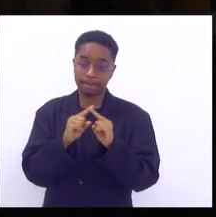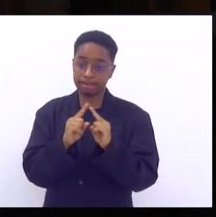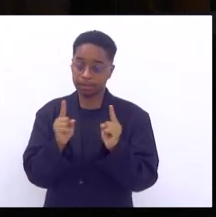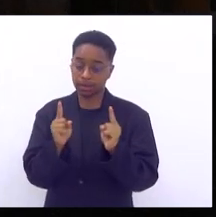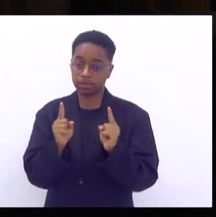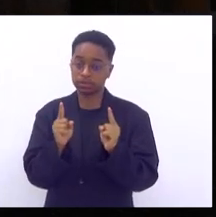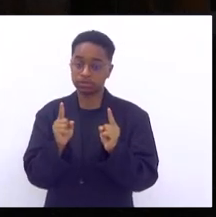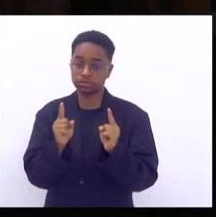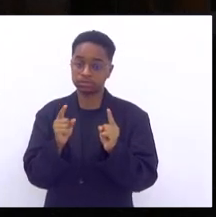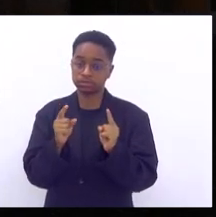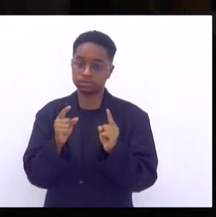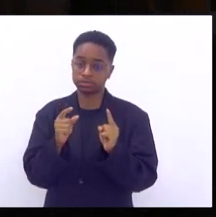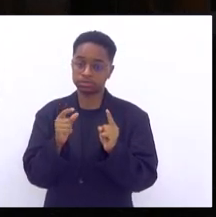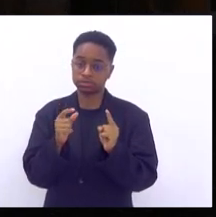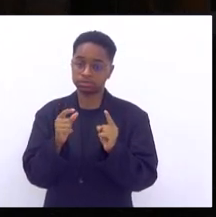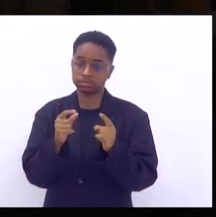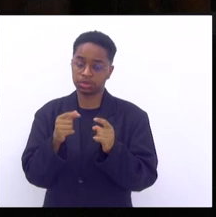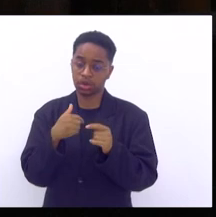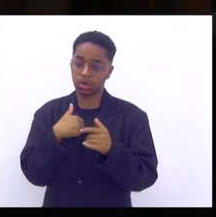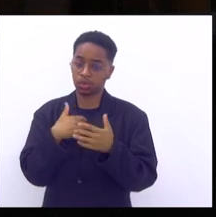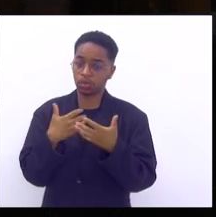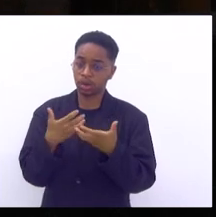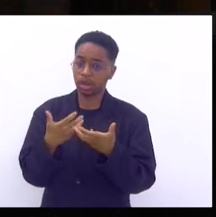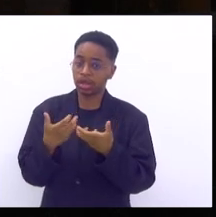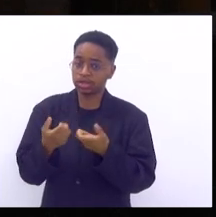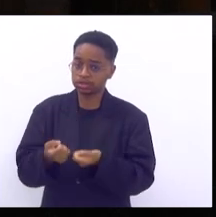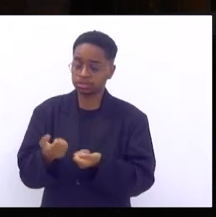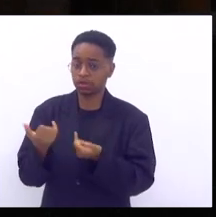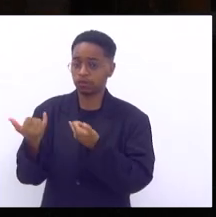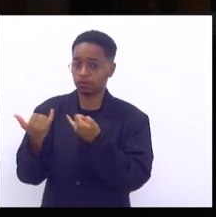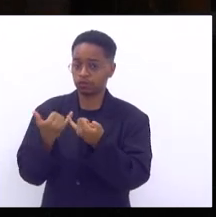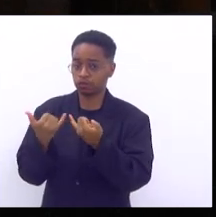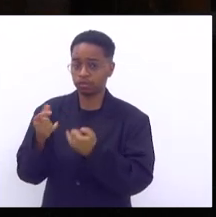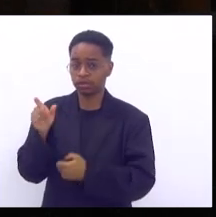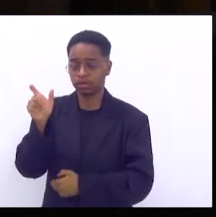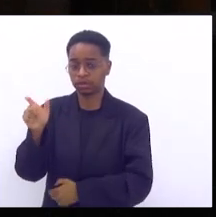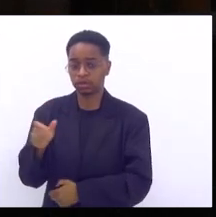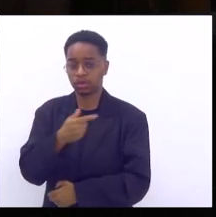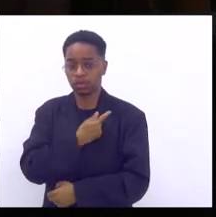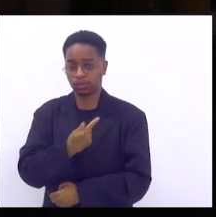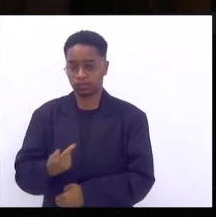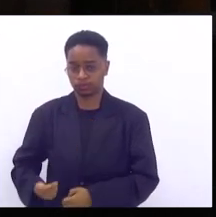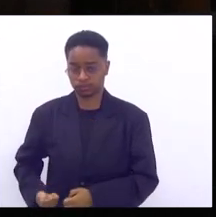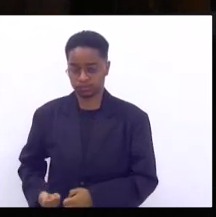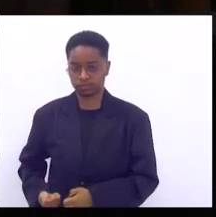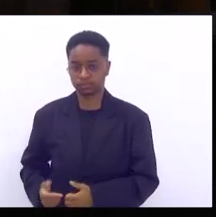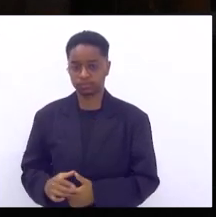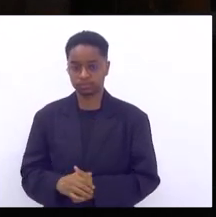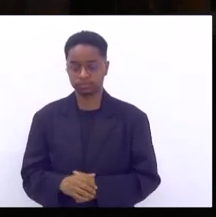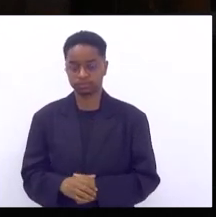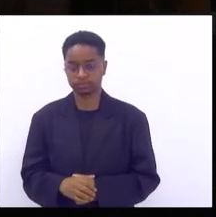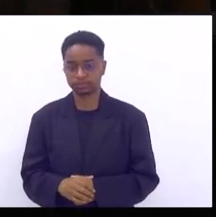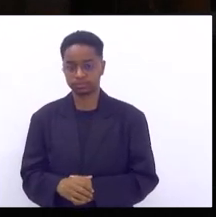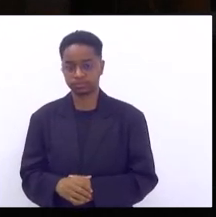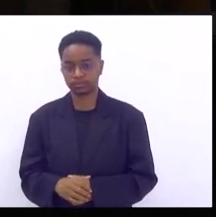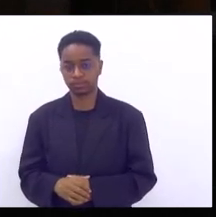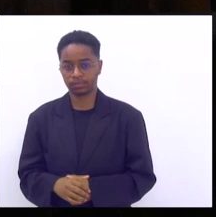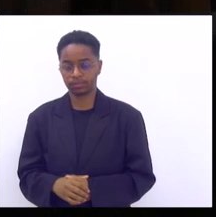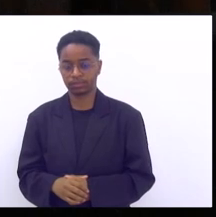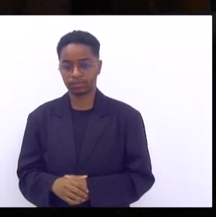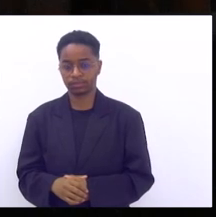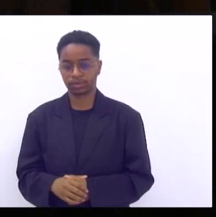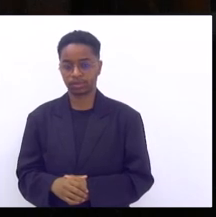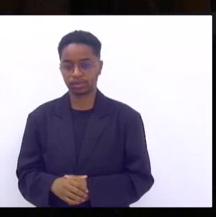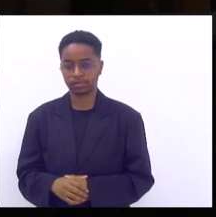recebia com bom alvitre o governador ter despertado e disse que